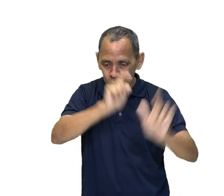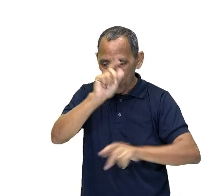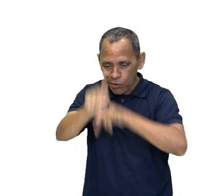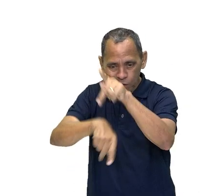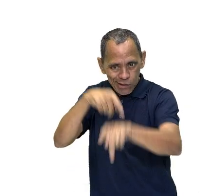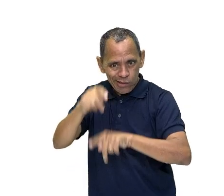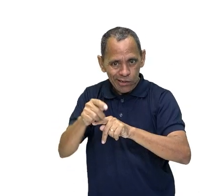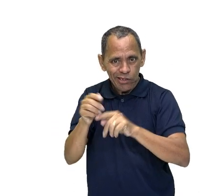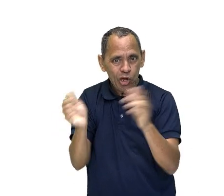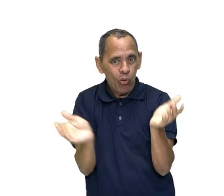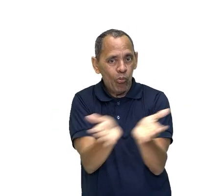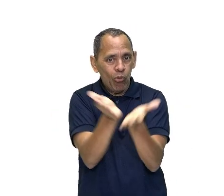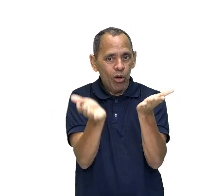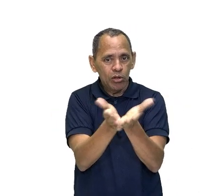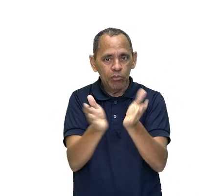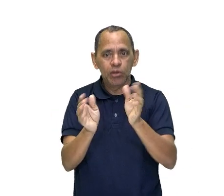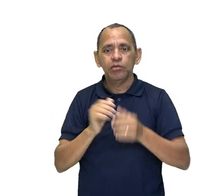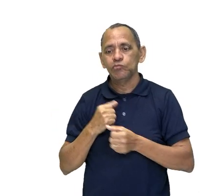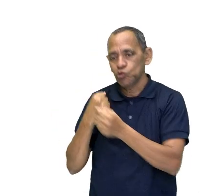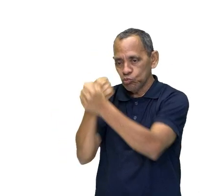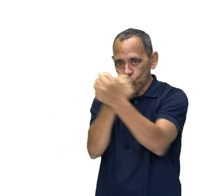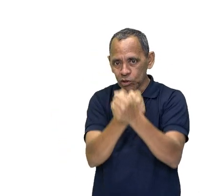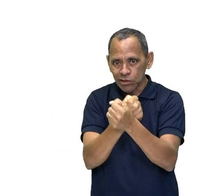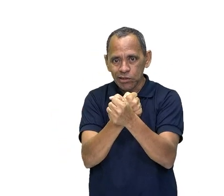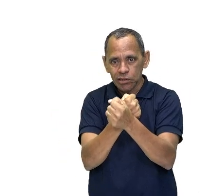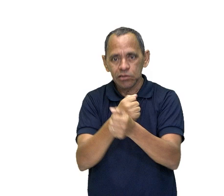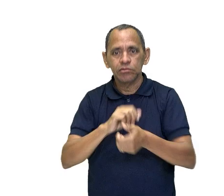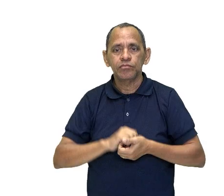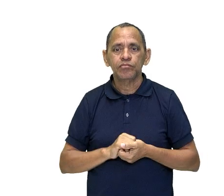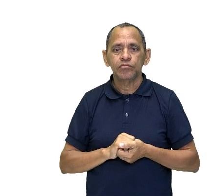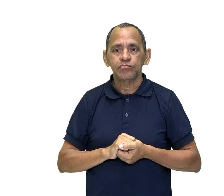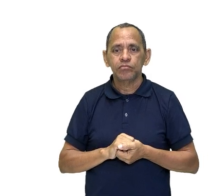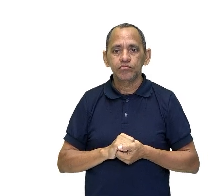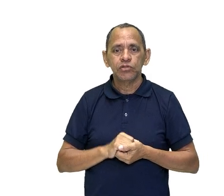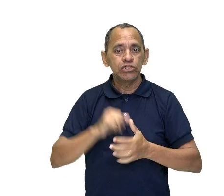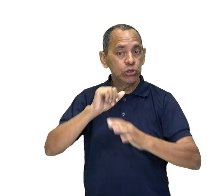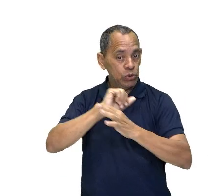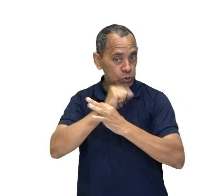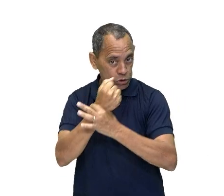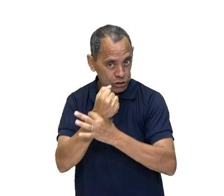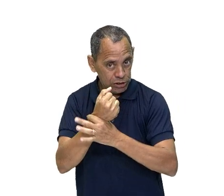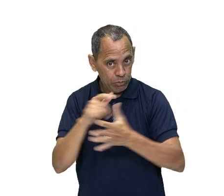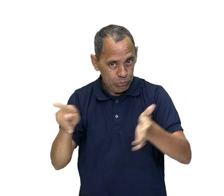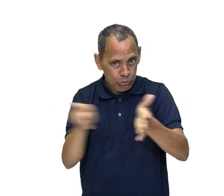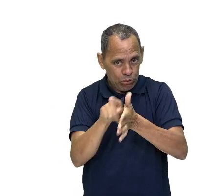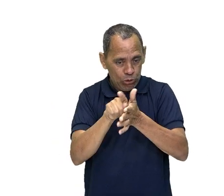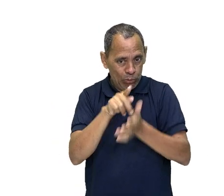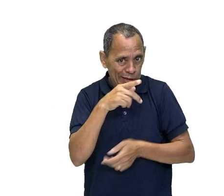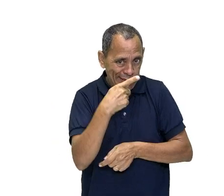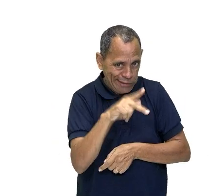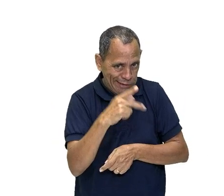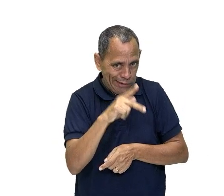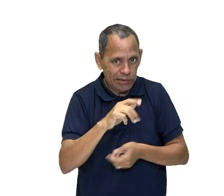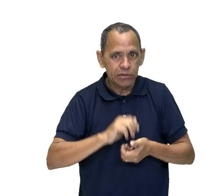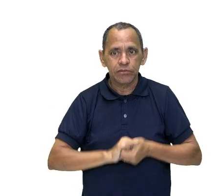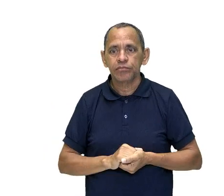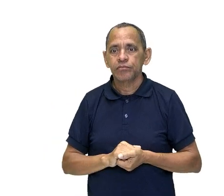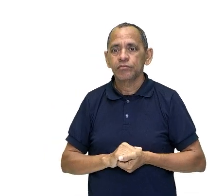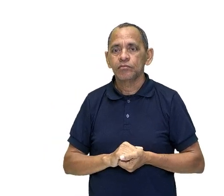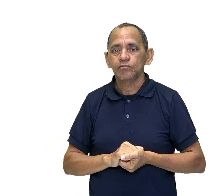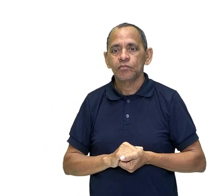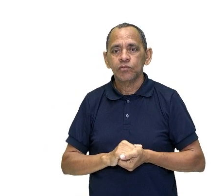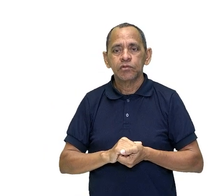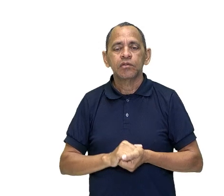pobre, protegendo-os, olha só, protegendo-os dele mesmo, né, gente? E mantendo-os